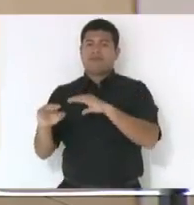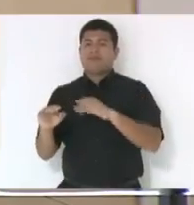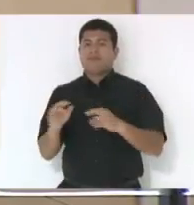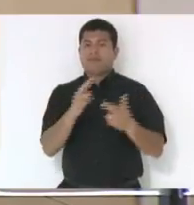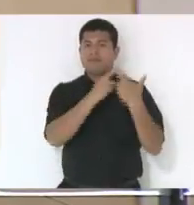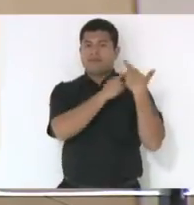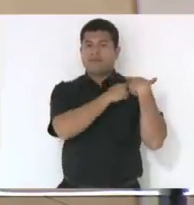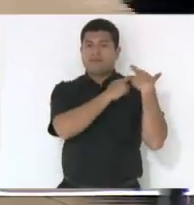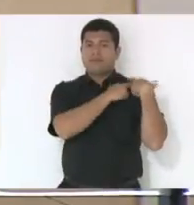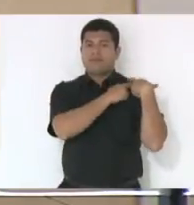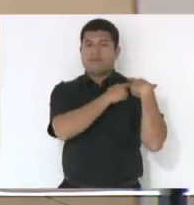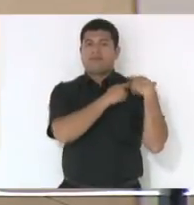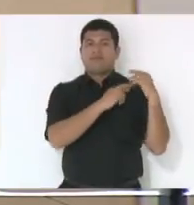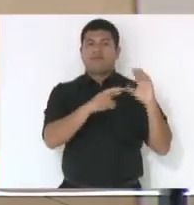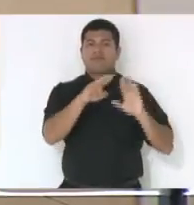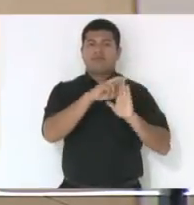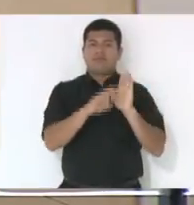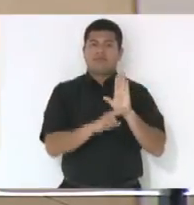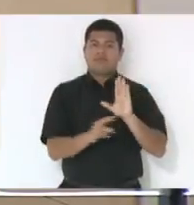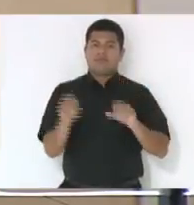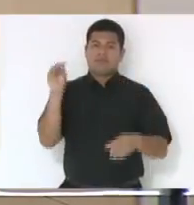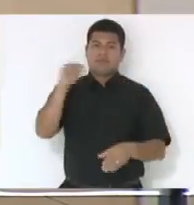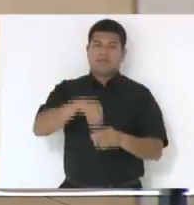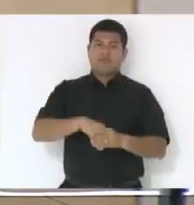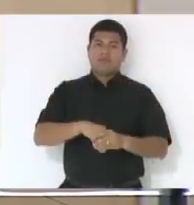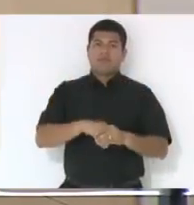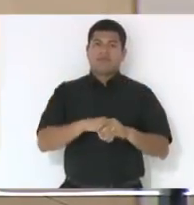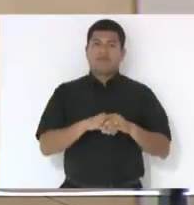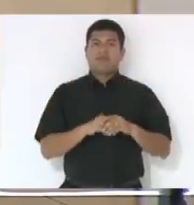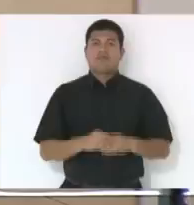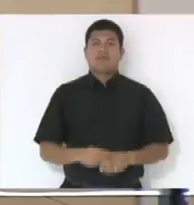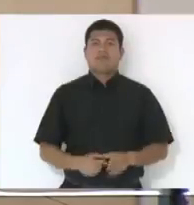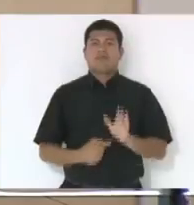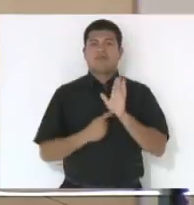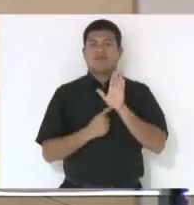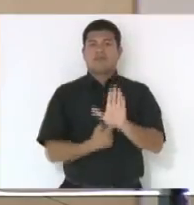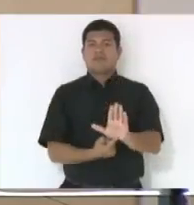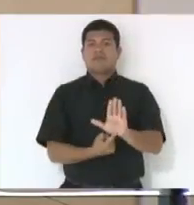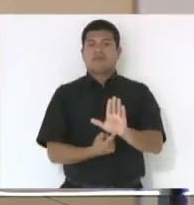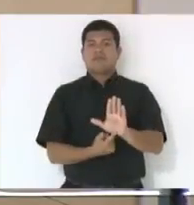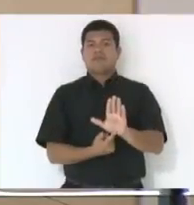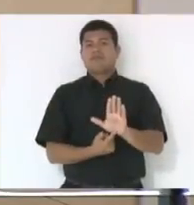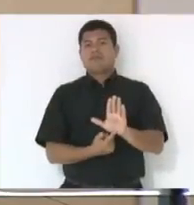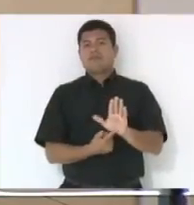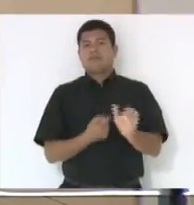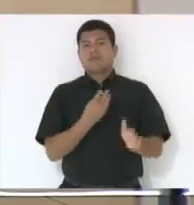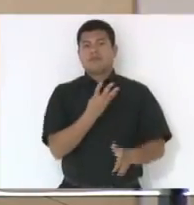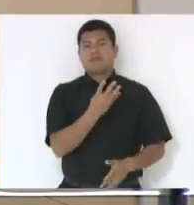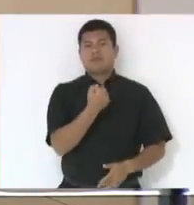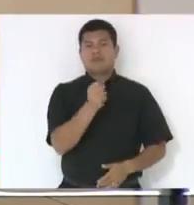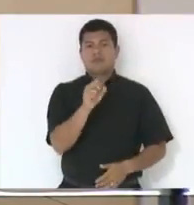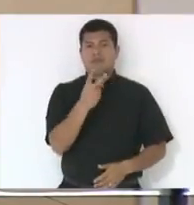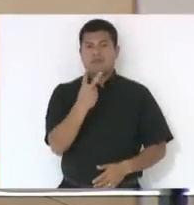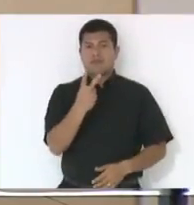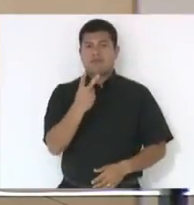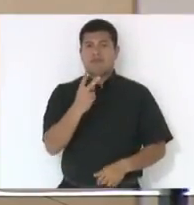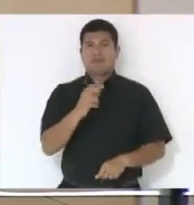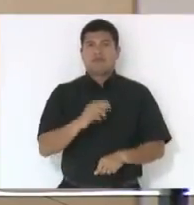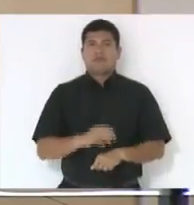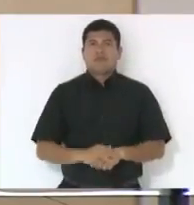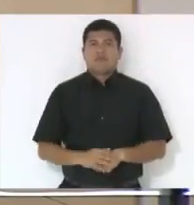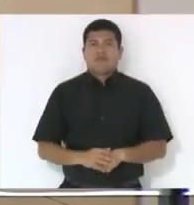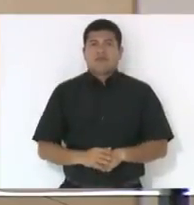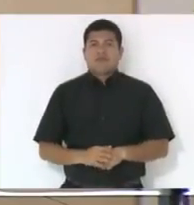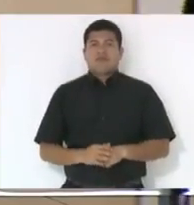destinatários, conforme determina o regimento interno, as seguintes indicações. 482, deputado Ricardo